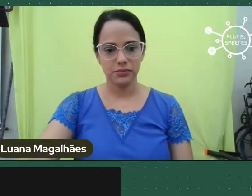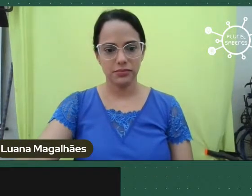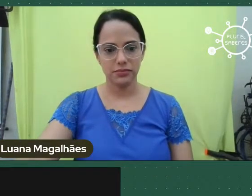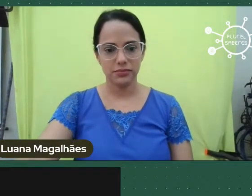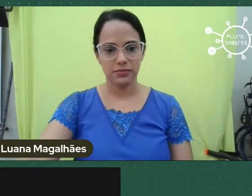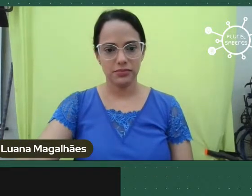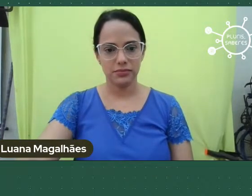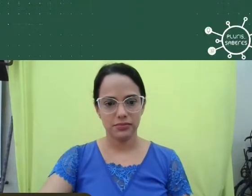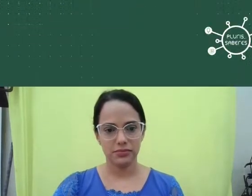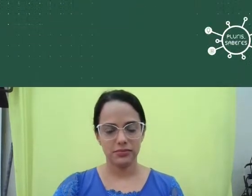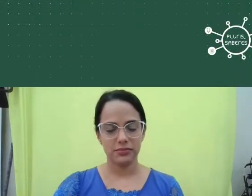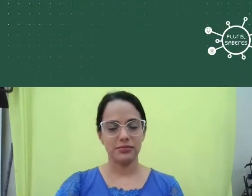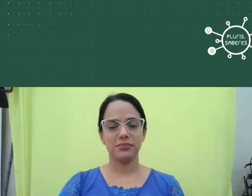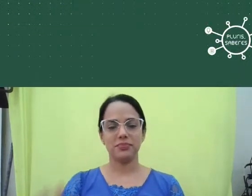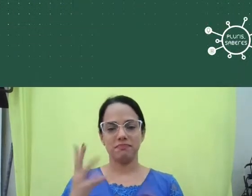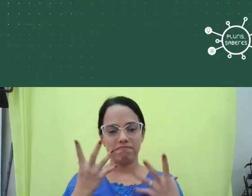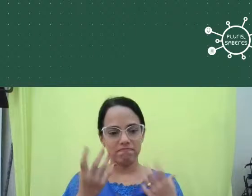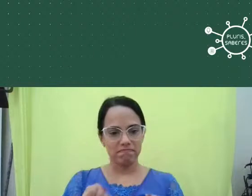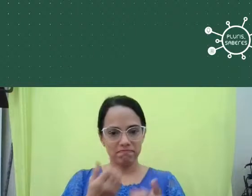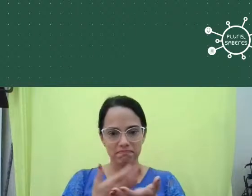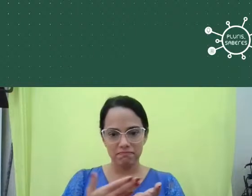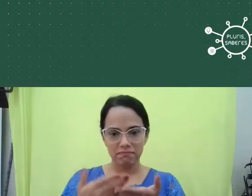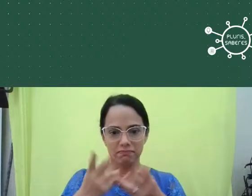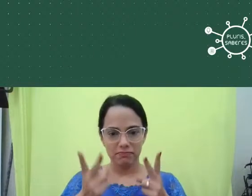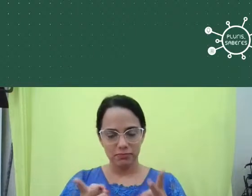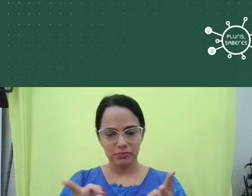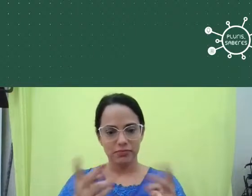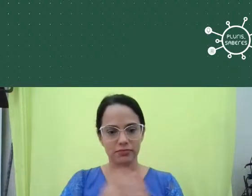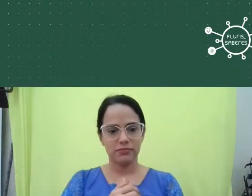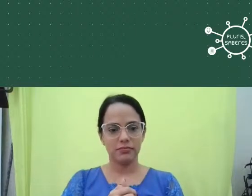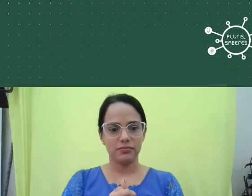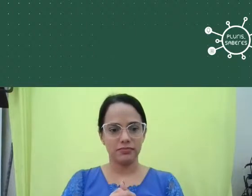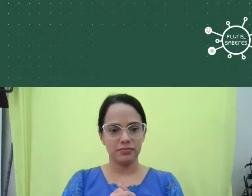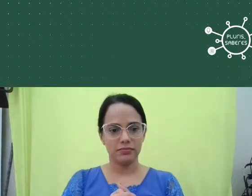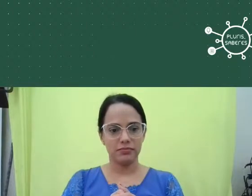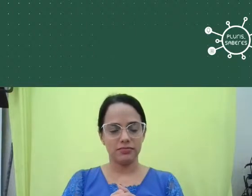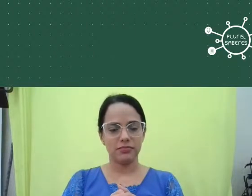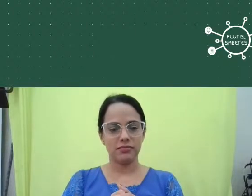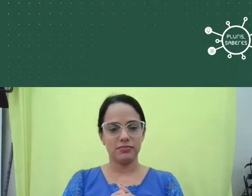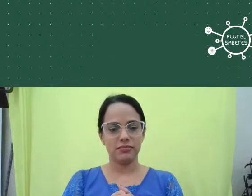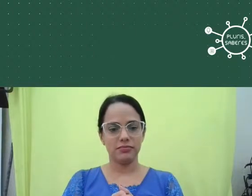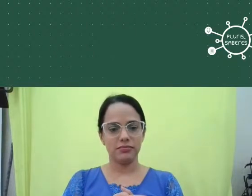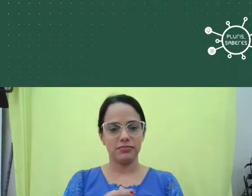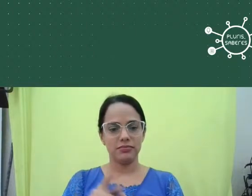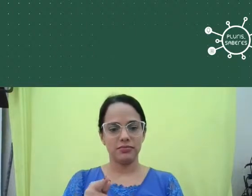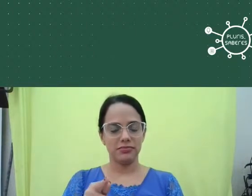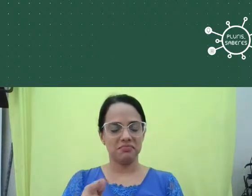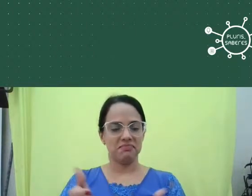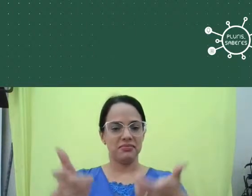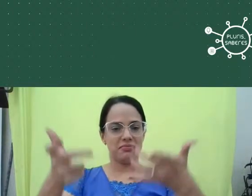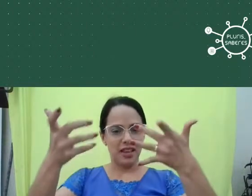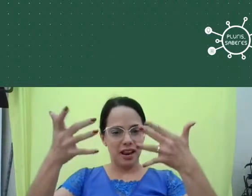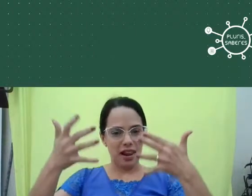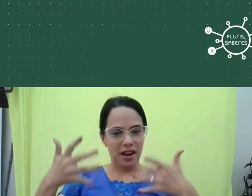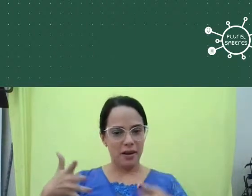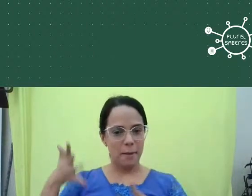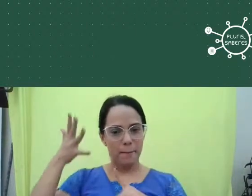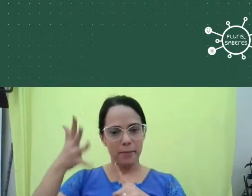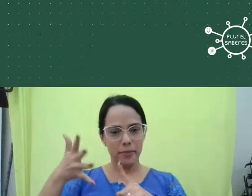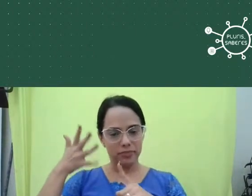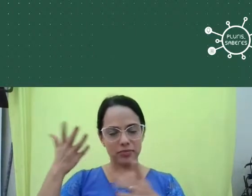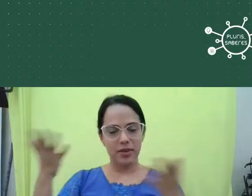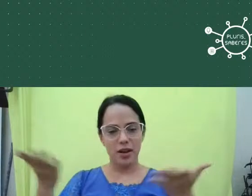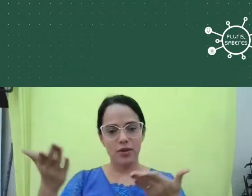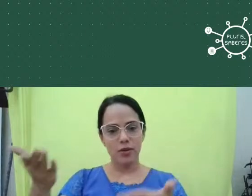Vamos lá. Bom, então, depois desse banho de conhecimentos, vamos convidar a